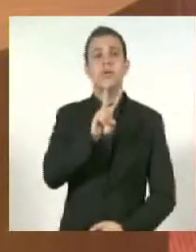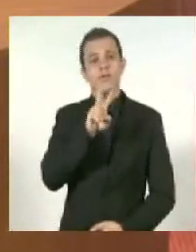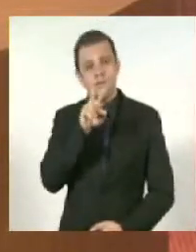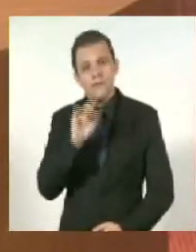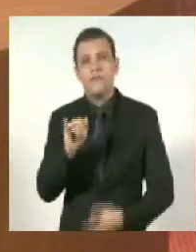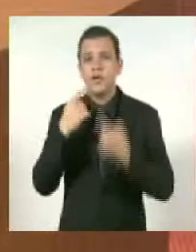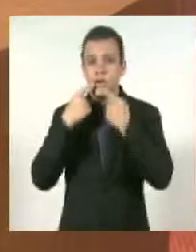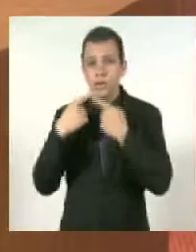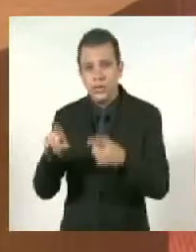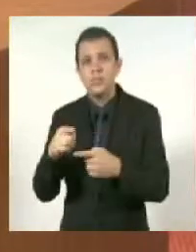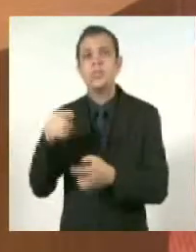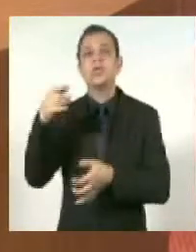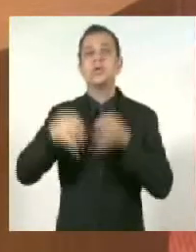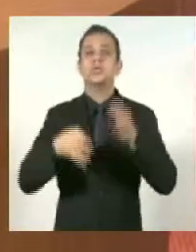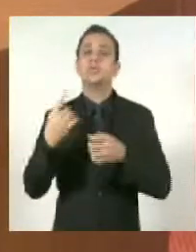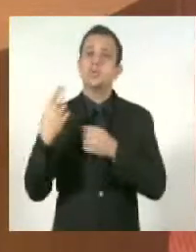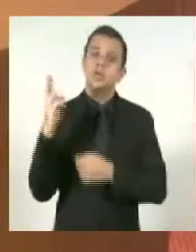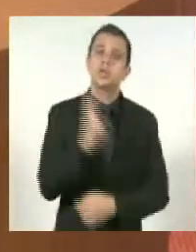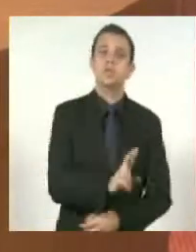Agora,